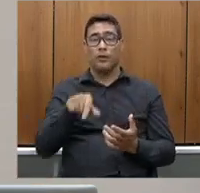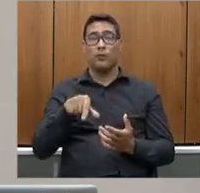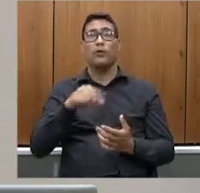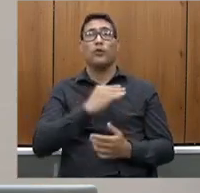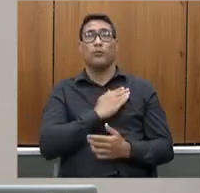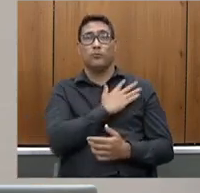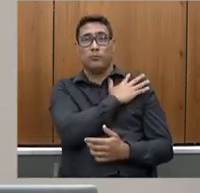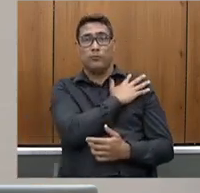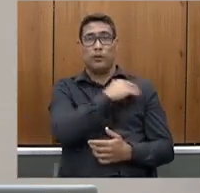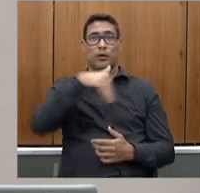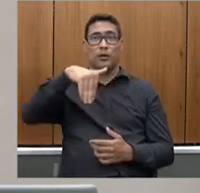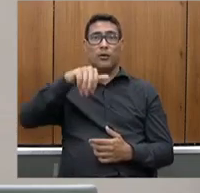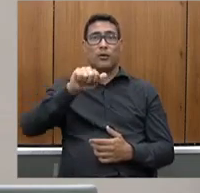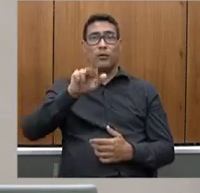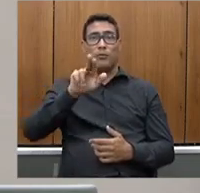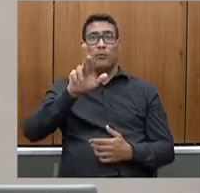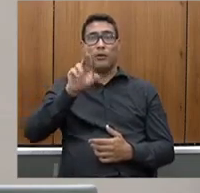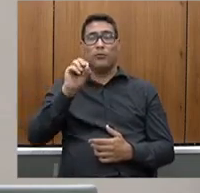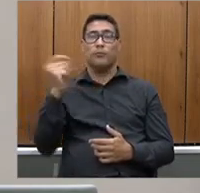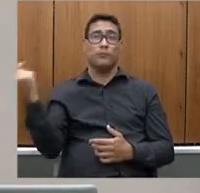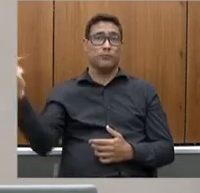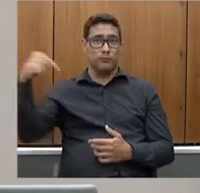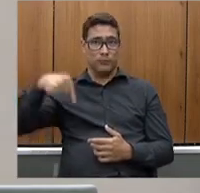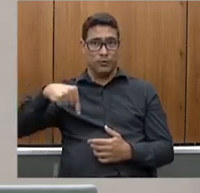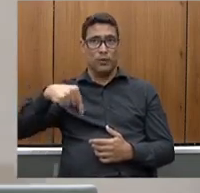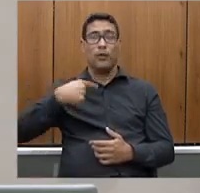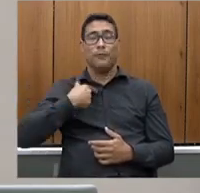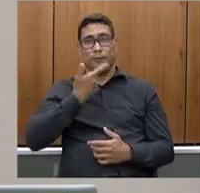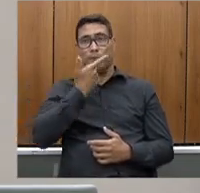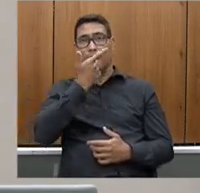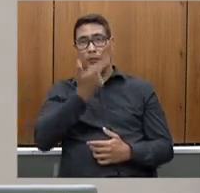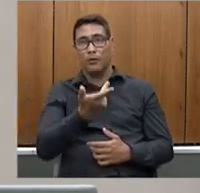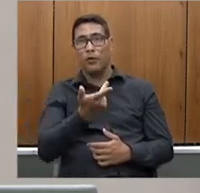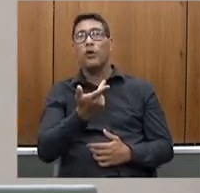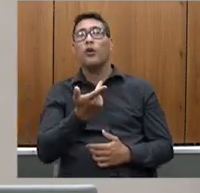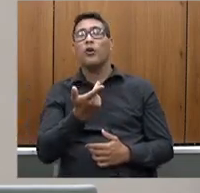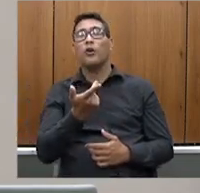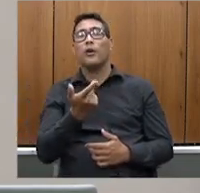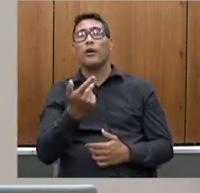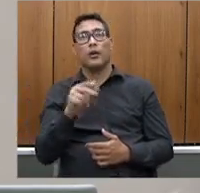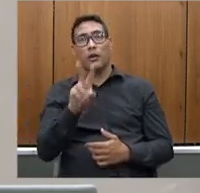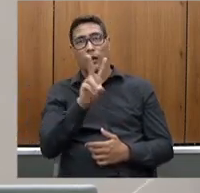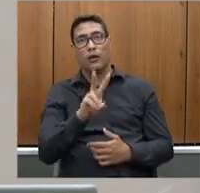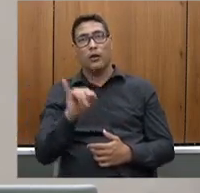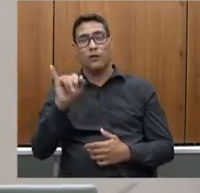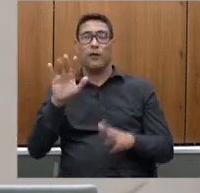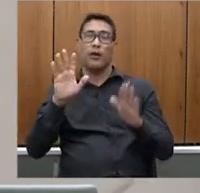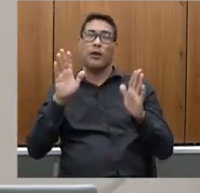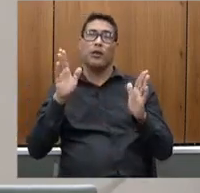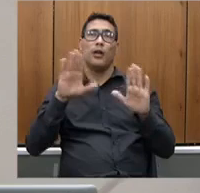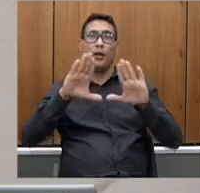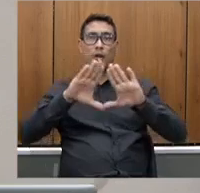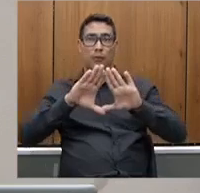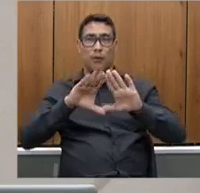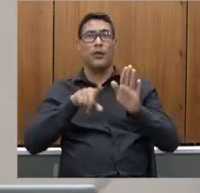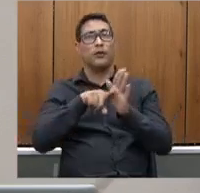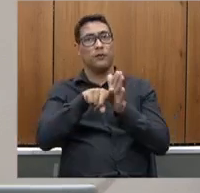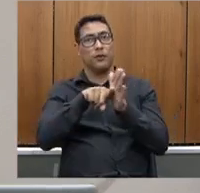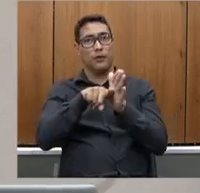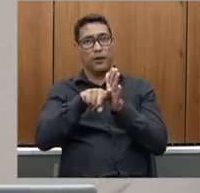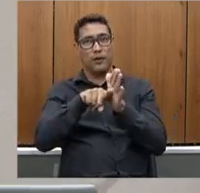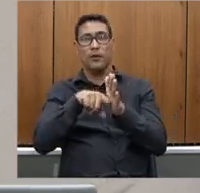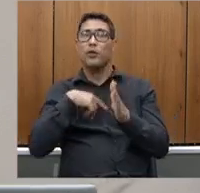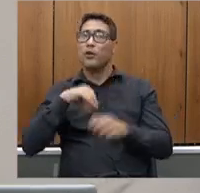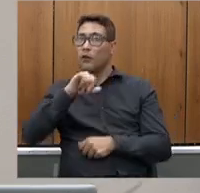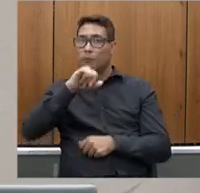representando a instituição mas eu disse ele falou o Comando Geral da Polícia Militar estará aqui em Assembleia fiscaliza Então vou aproveitar